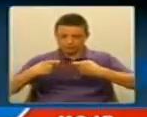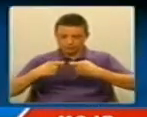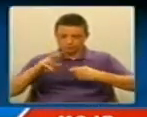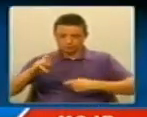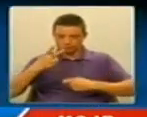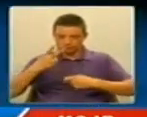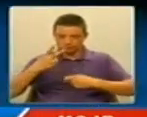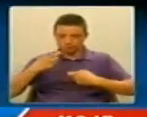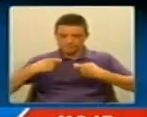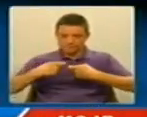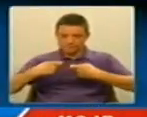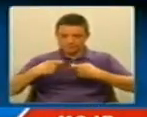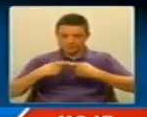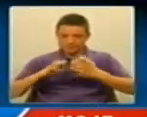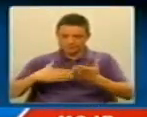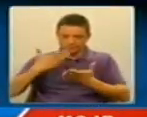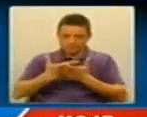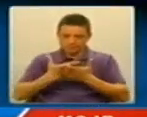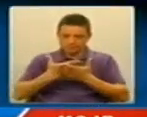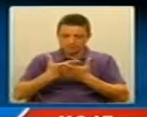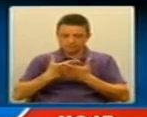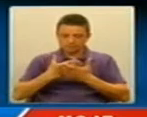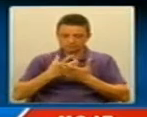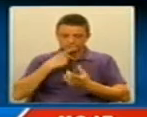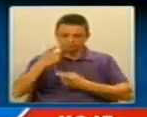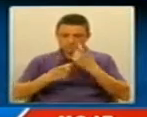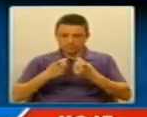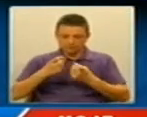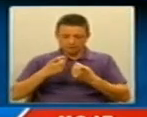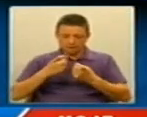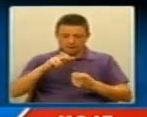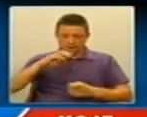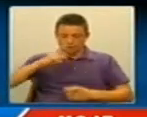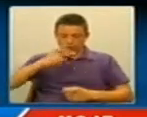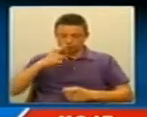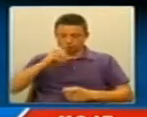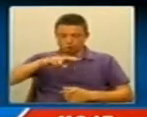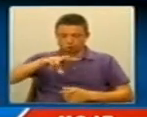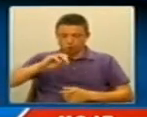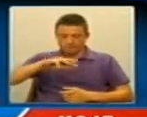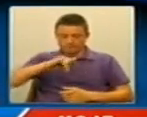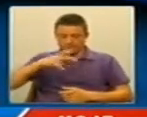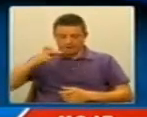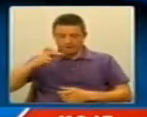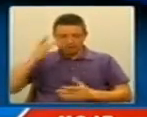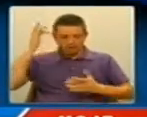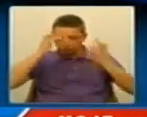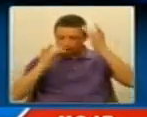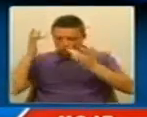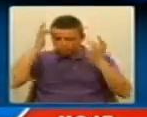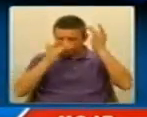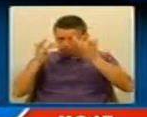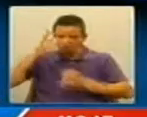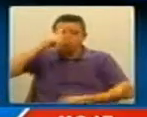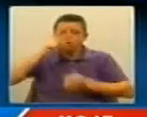vêm ajudar uma grande questão da astronomia. Ora, uma das teorias sobre o que é